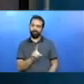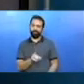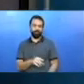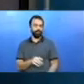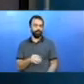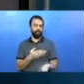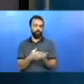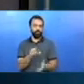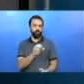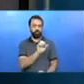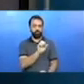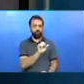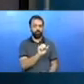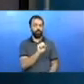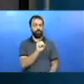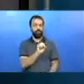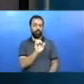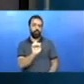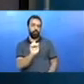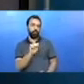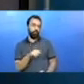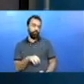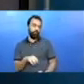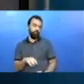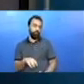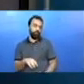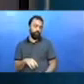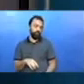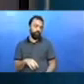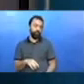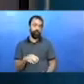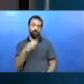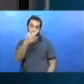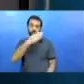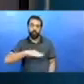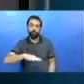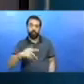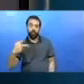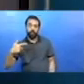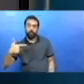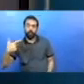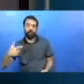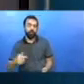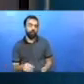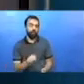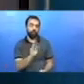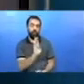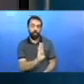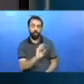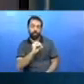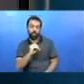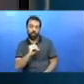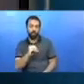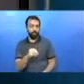bo? Não forma, né? Então aqui não é nossa palavrinha. Olhem aqui, tem B com O e é a primeira parte da palavra.